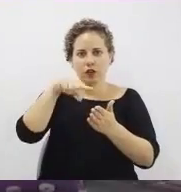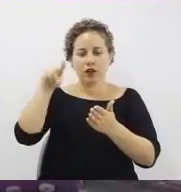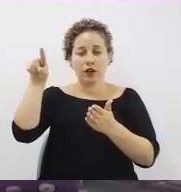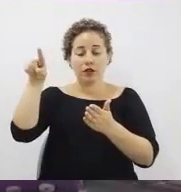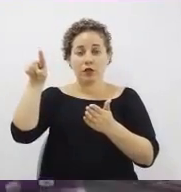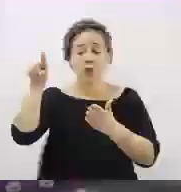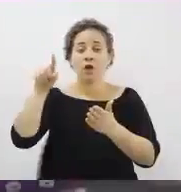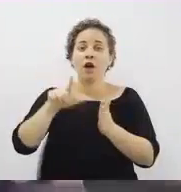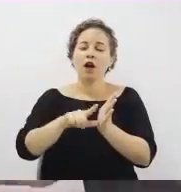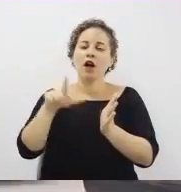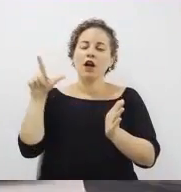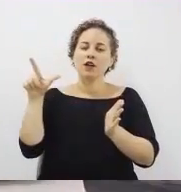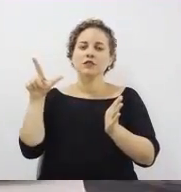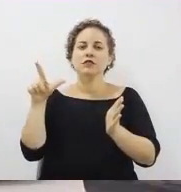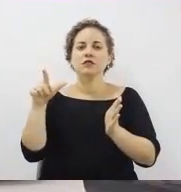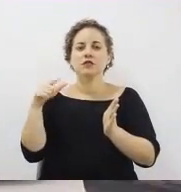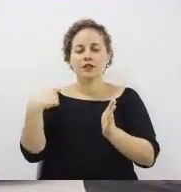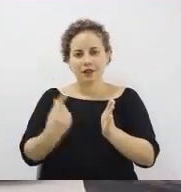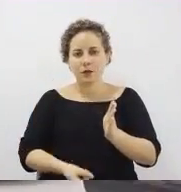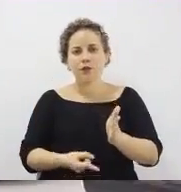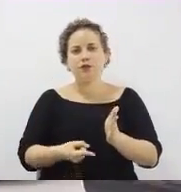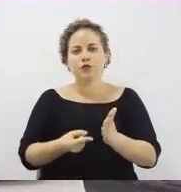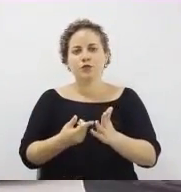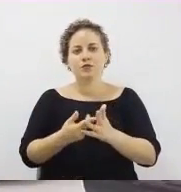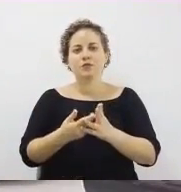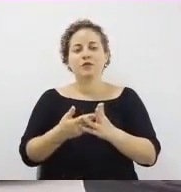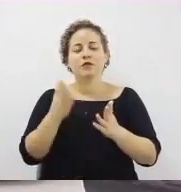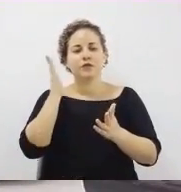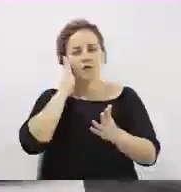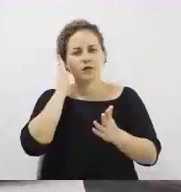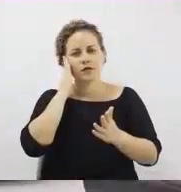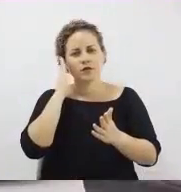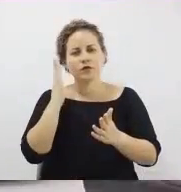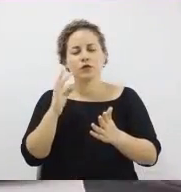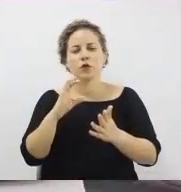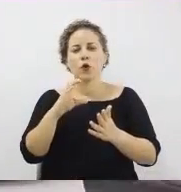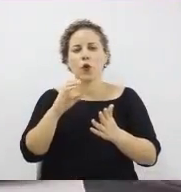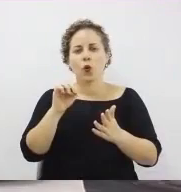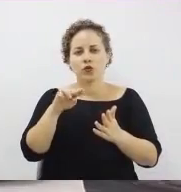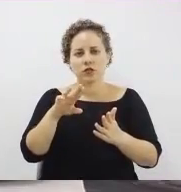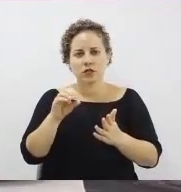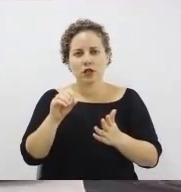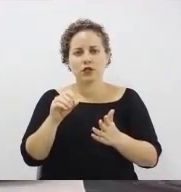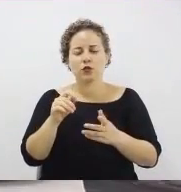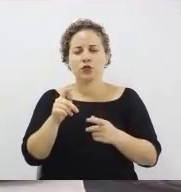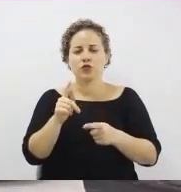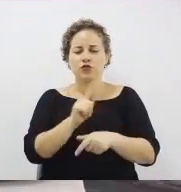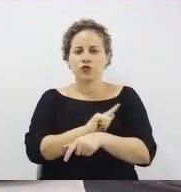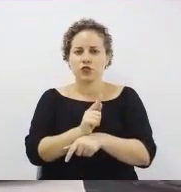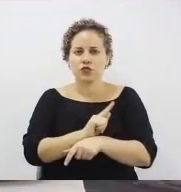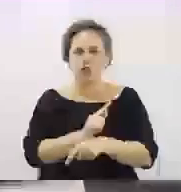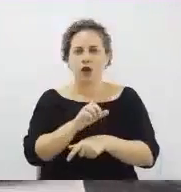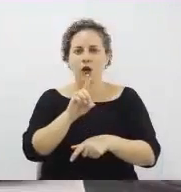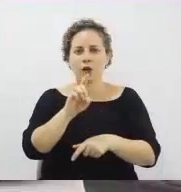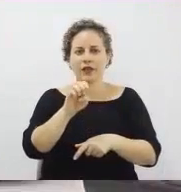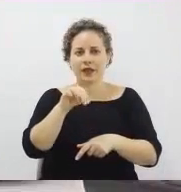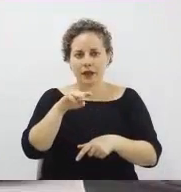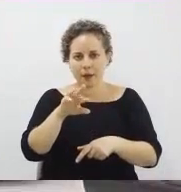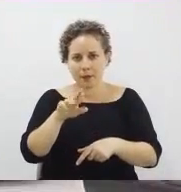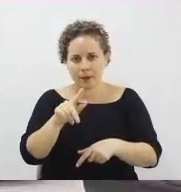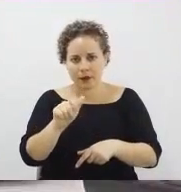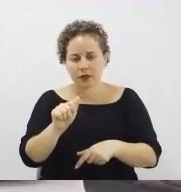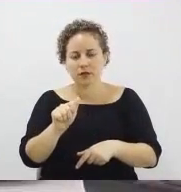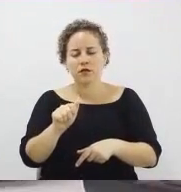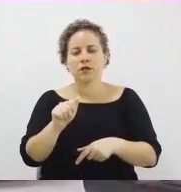antes e depois. Vamos agora ao conceito de gestão de demanda. É muito importante conhecer esse